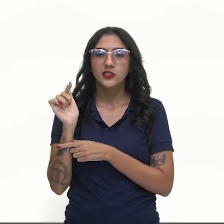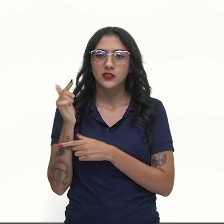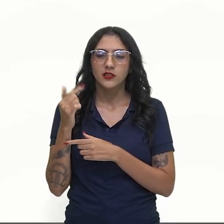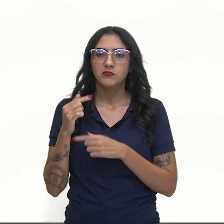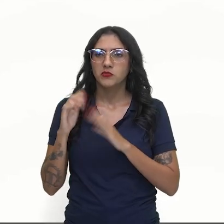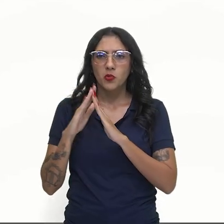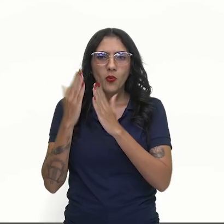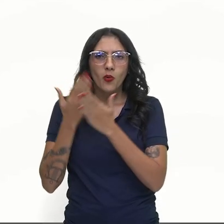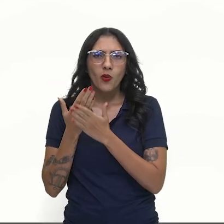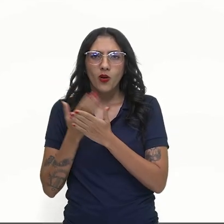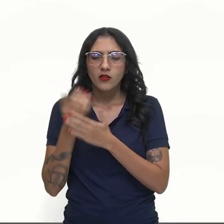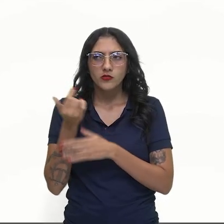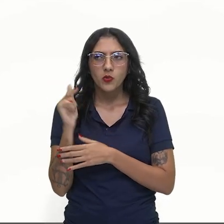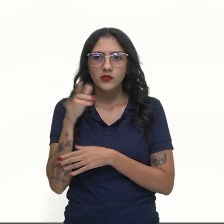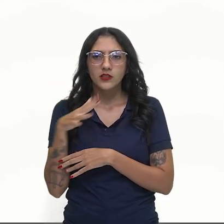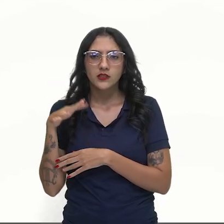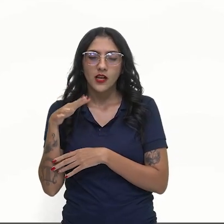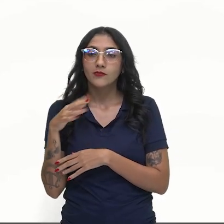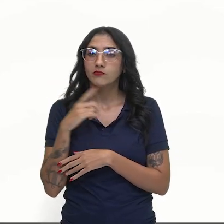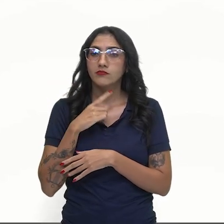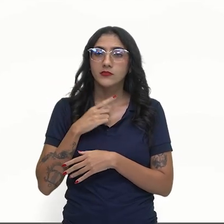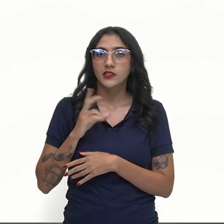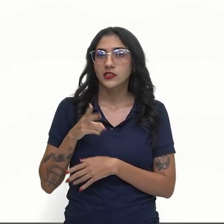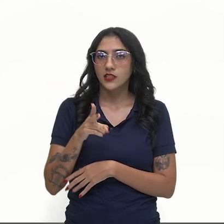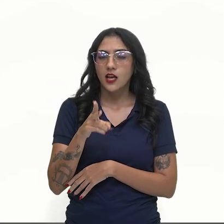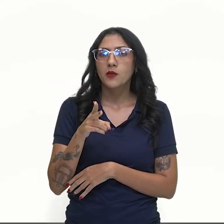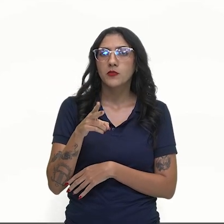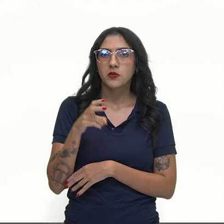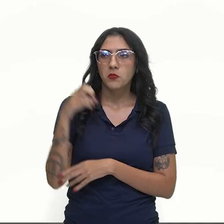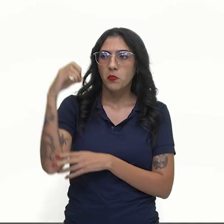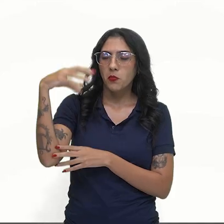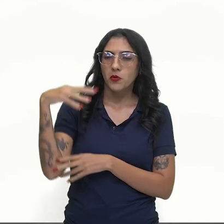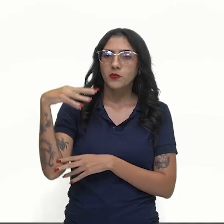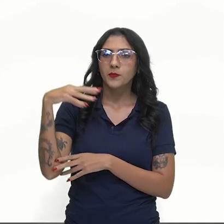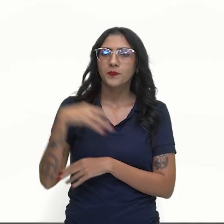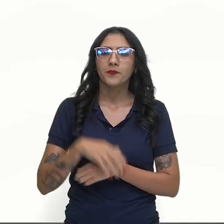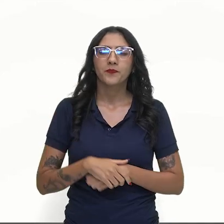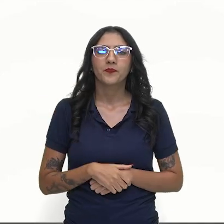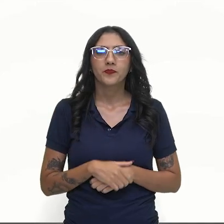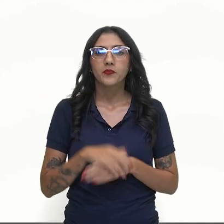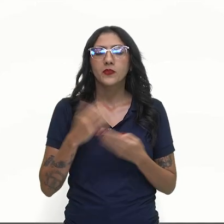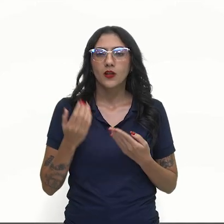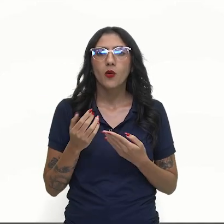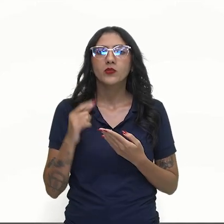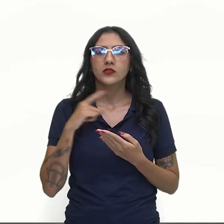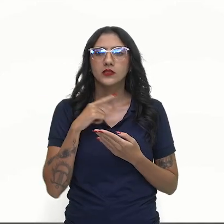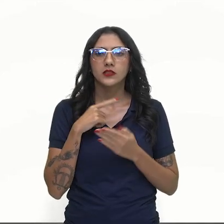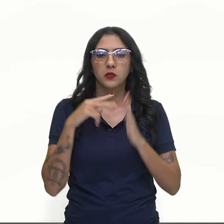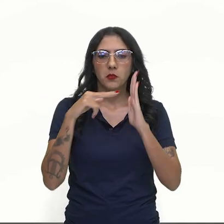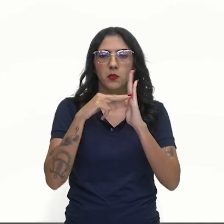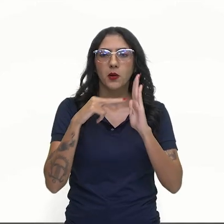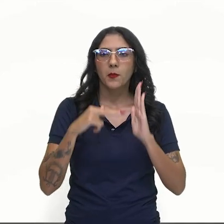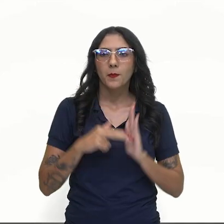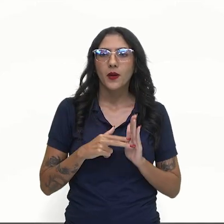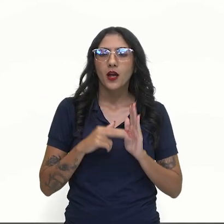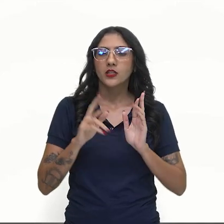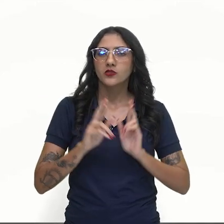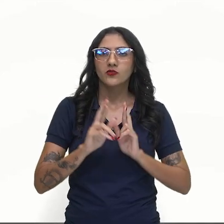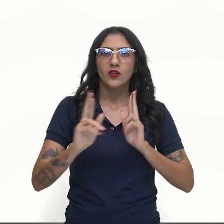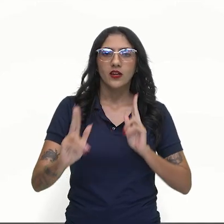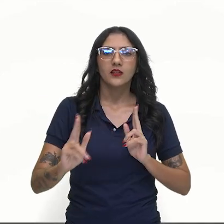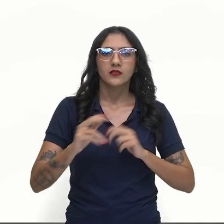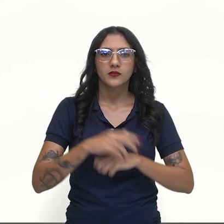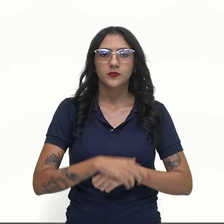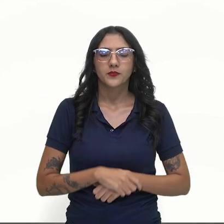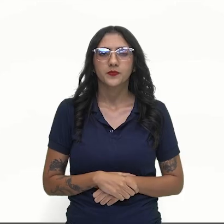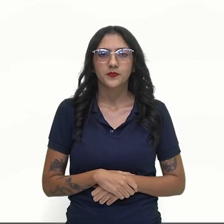da escola, irão continuar funcionando. Ou seja, os componentes são ligados de forma independente.